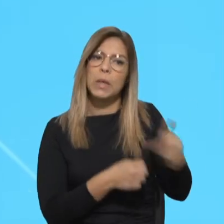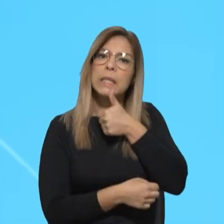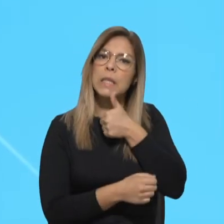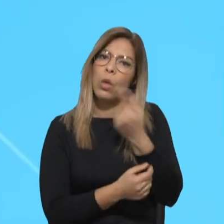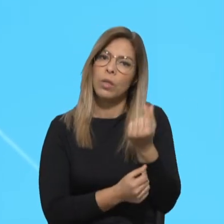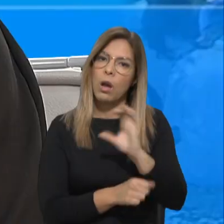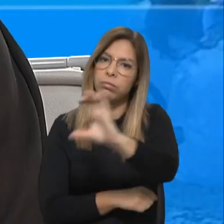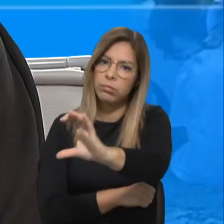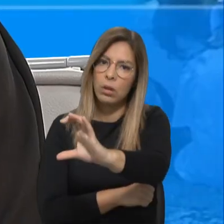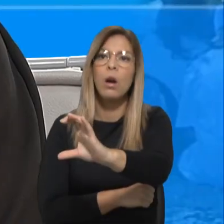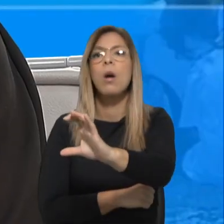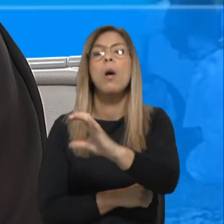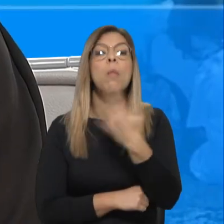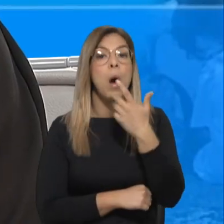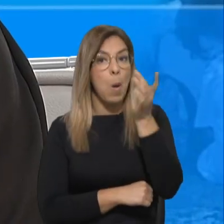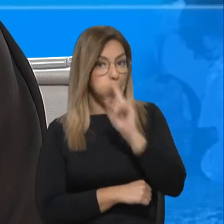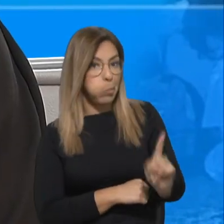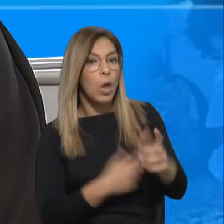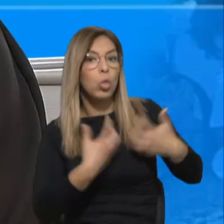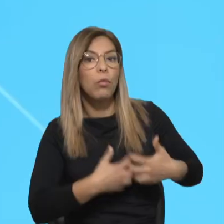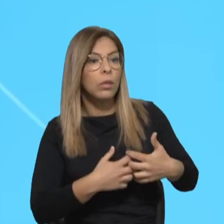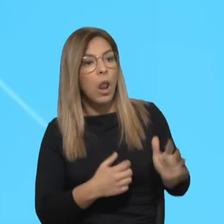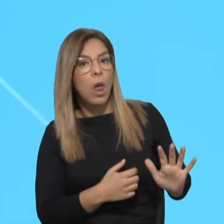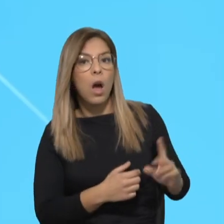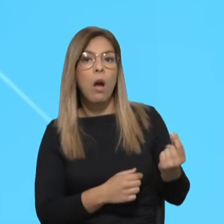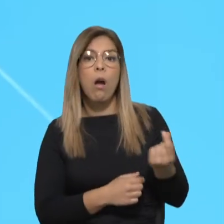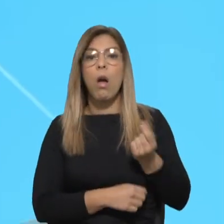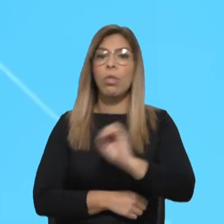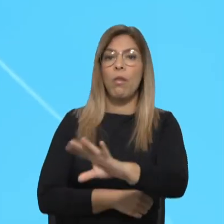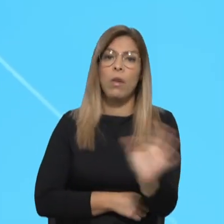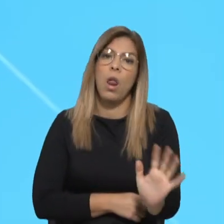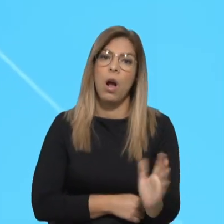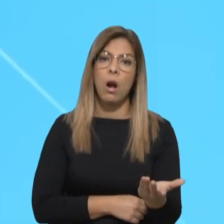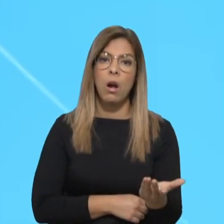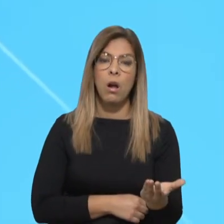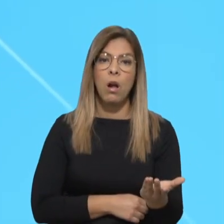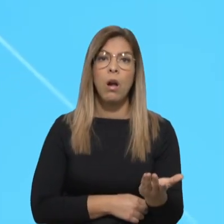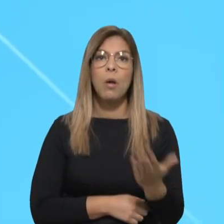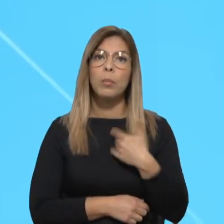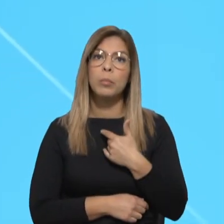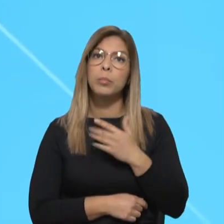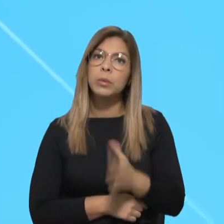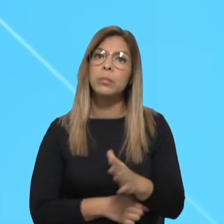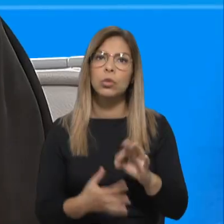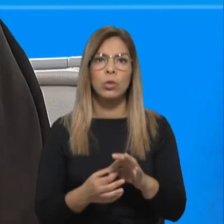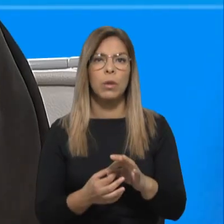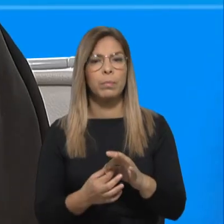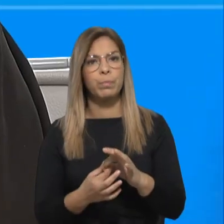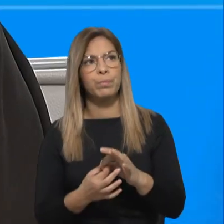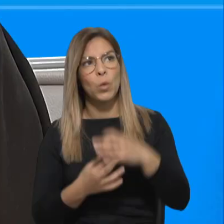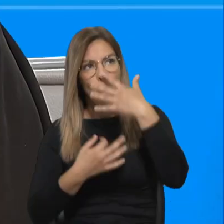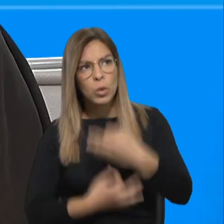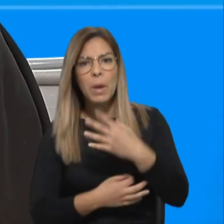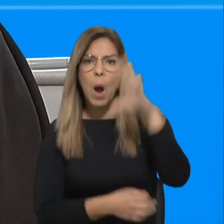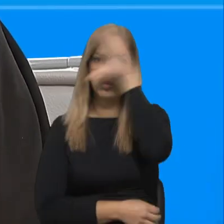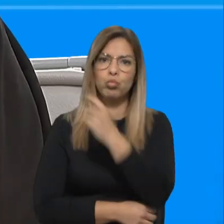segundo grupo não fique com dúvidas e possa atribuir os montantes. Mas não bastará a certeza de que houve, de facto, um comportamento abusivo? Essa